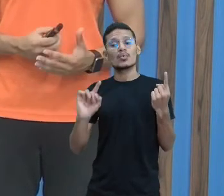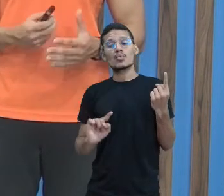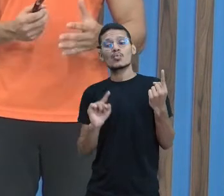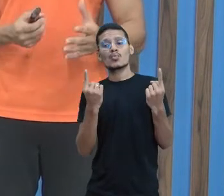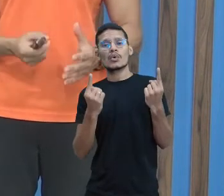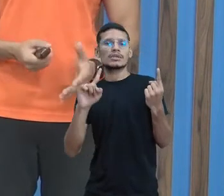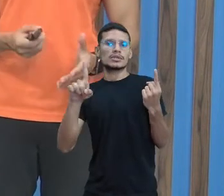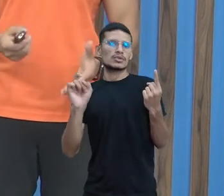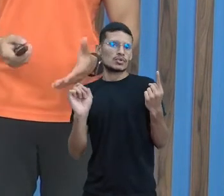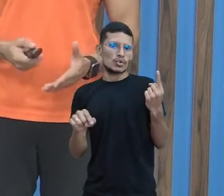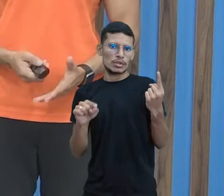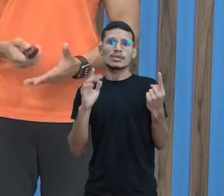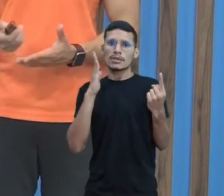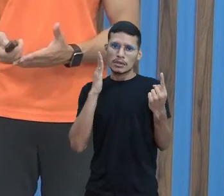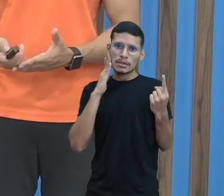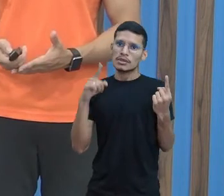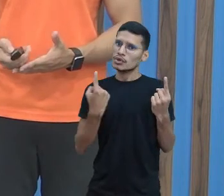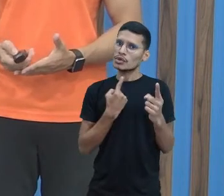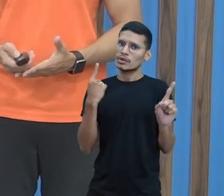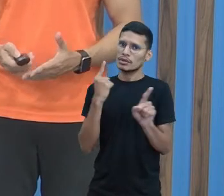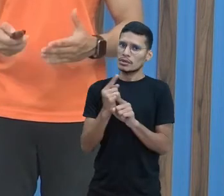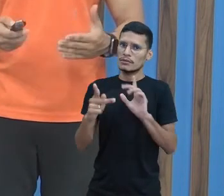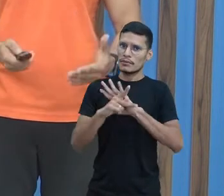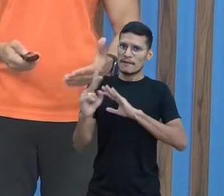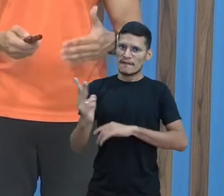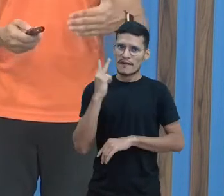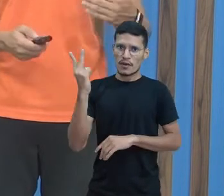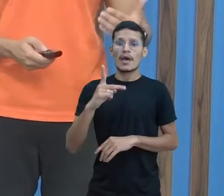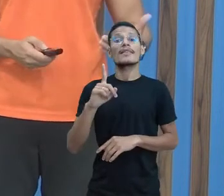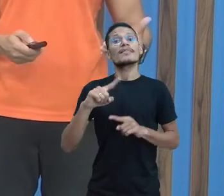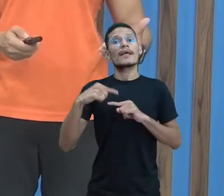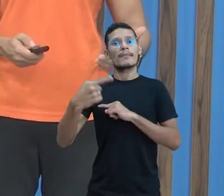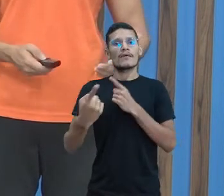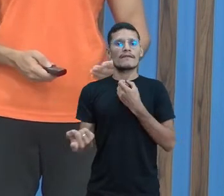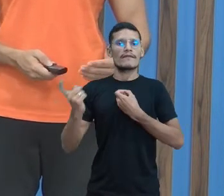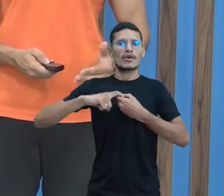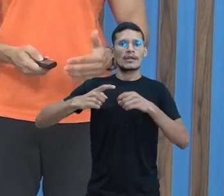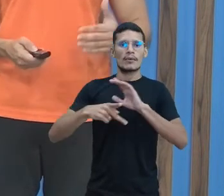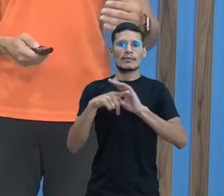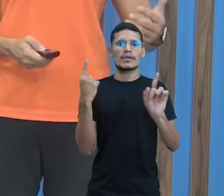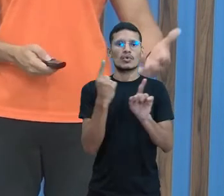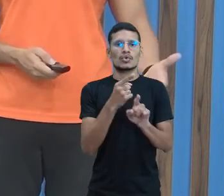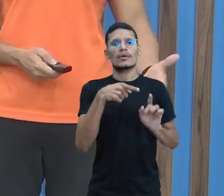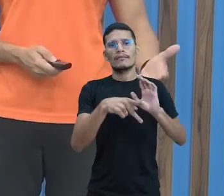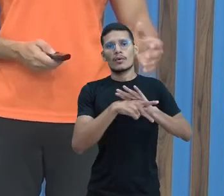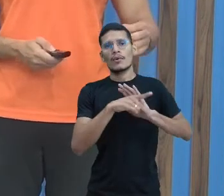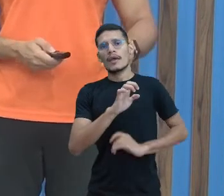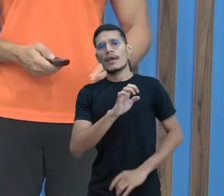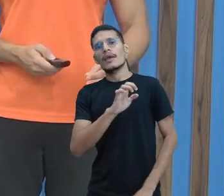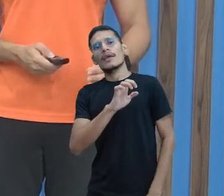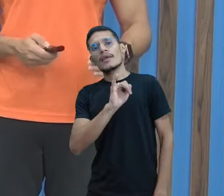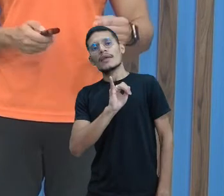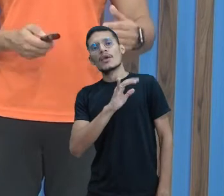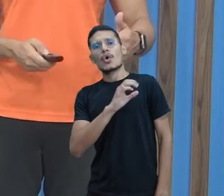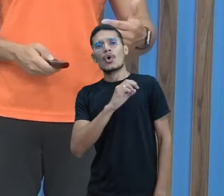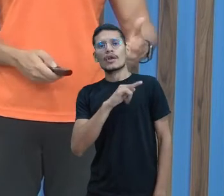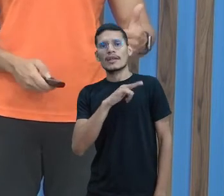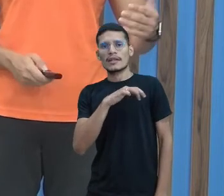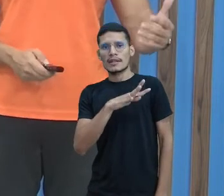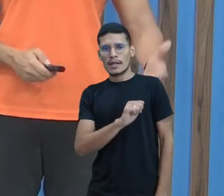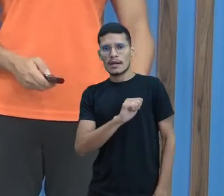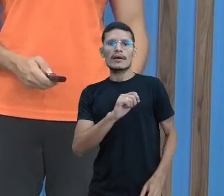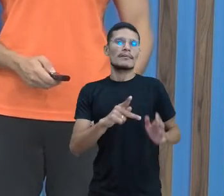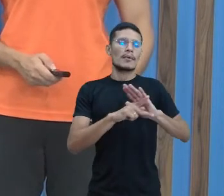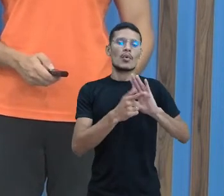incógnita. E aí a gente encontra o valor dela, certo? E depois volta para encontrar o valor da outra incógnita, do outro